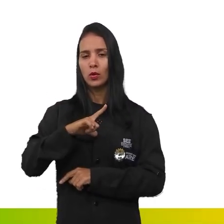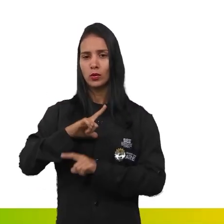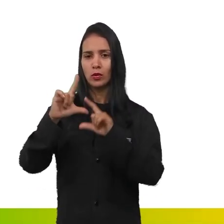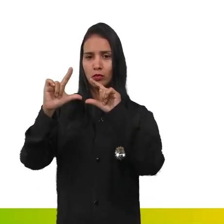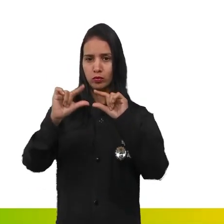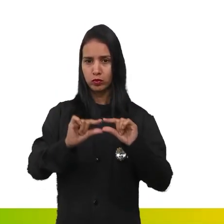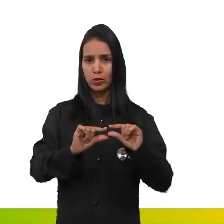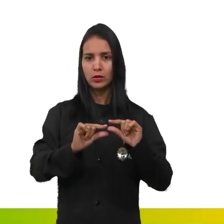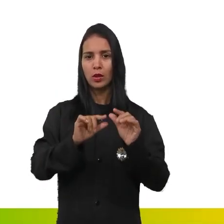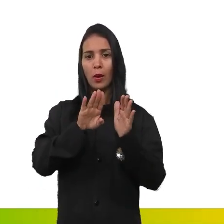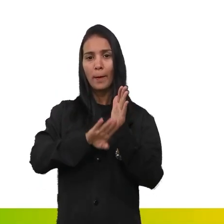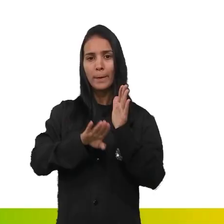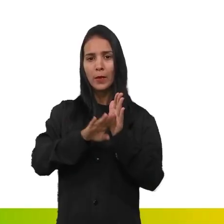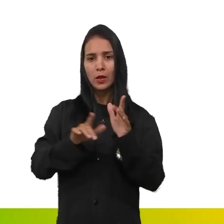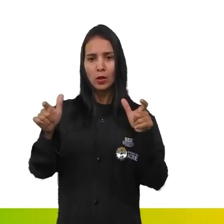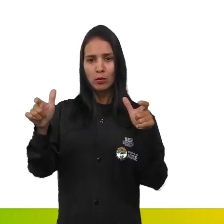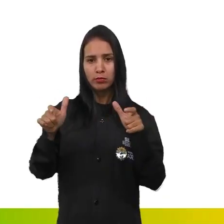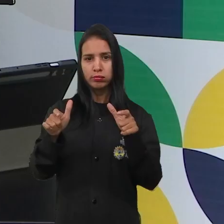14,4 centímetros.